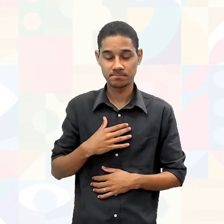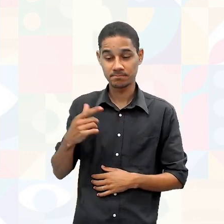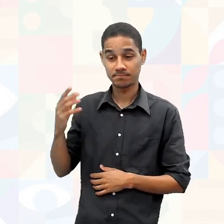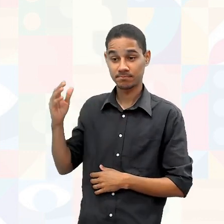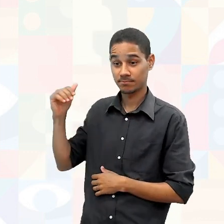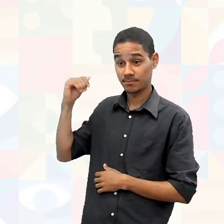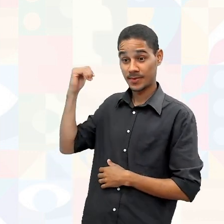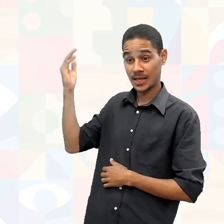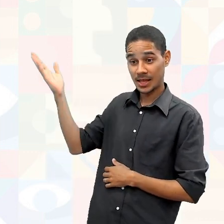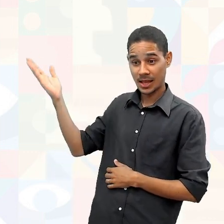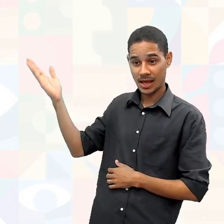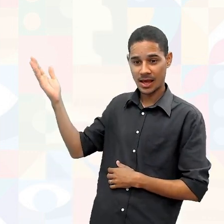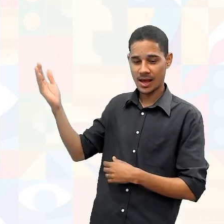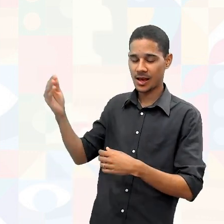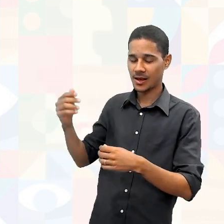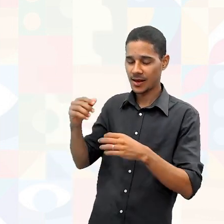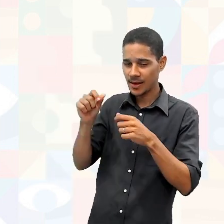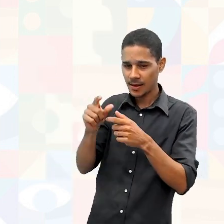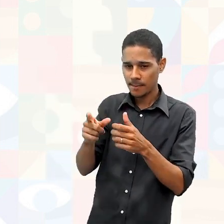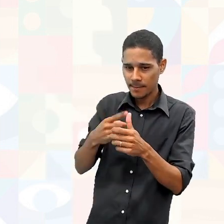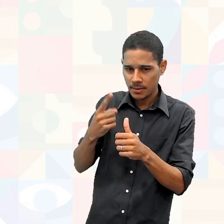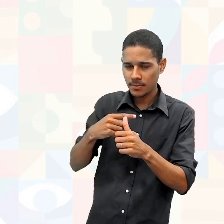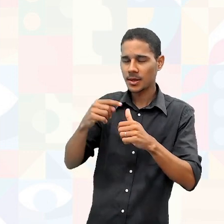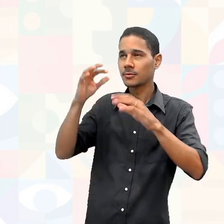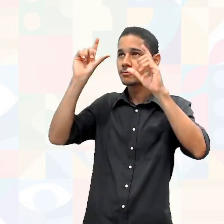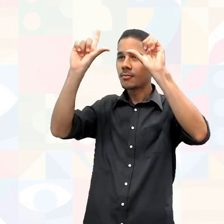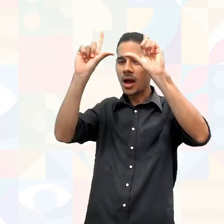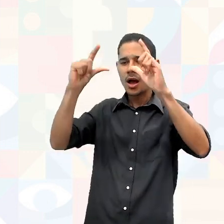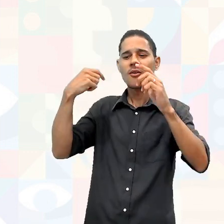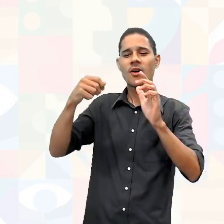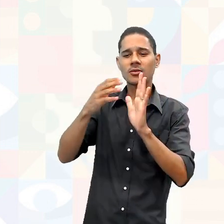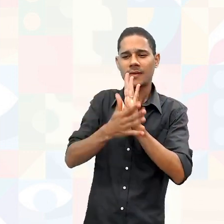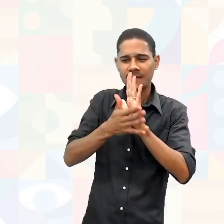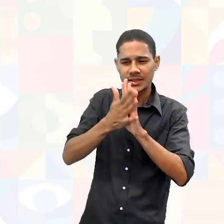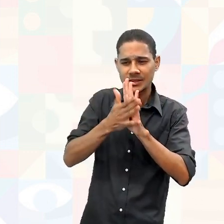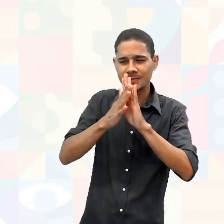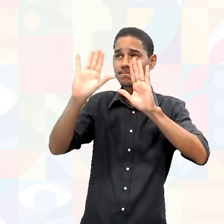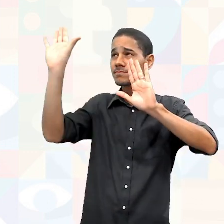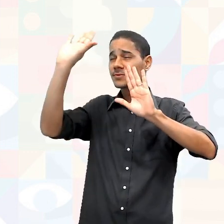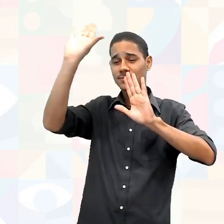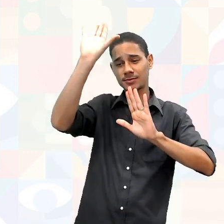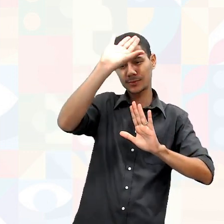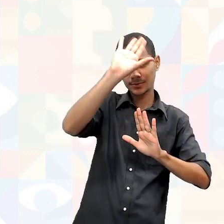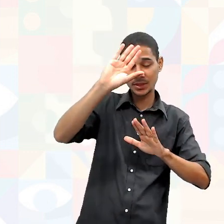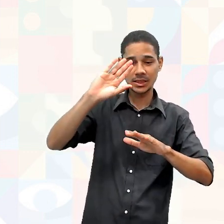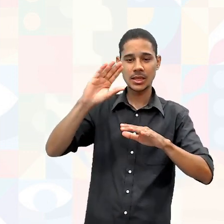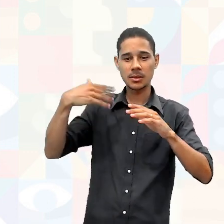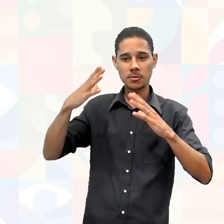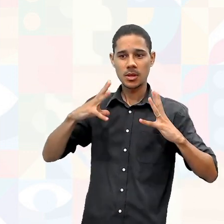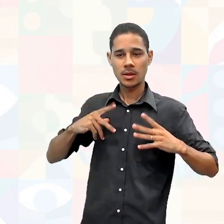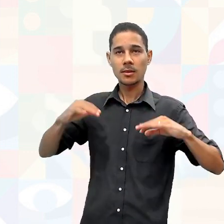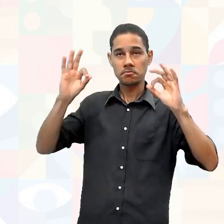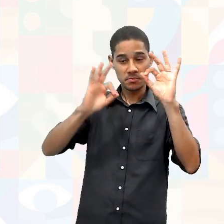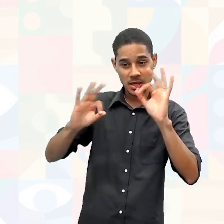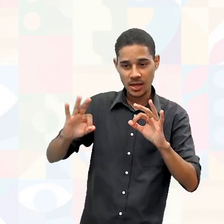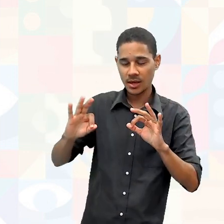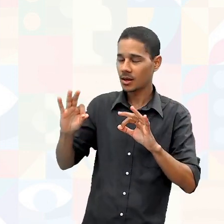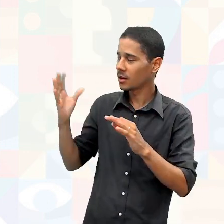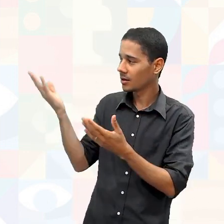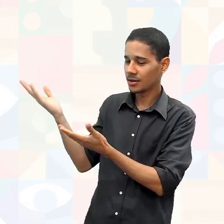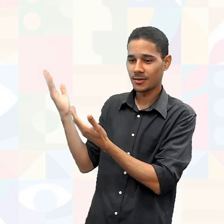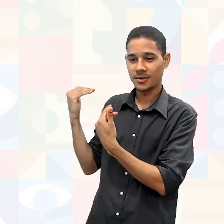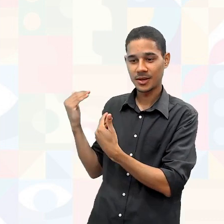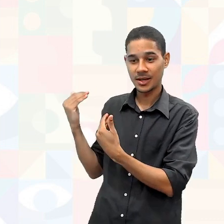de instalação, o pessoal ainda vai lixar, ainda vai, né, fazer uma série de trabalhos de limpeza e, por fim,